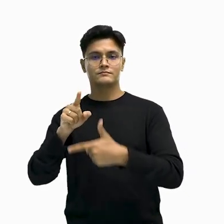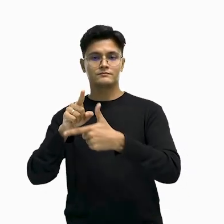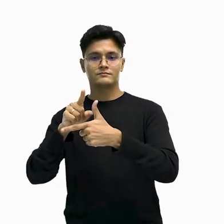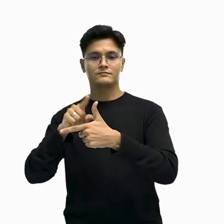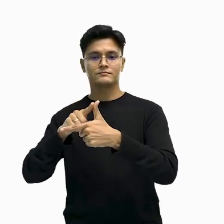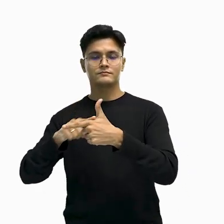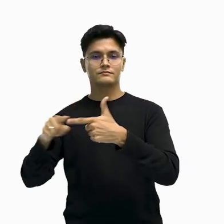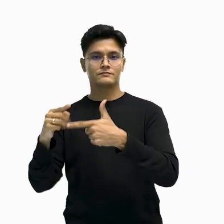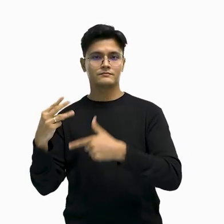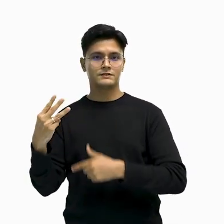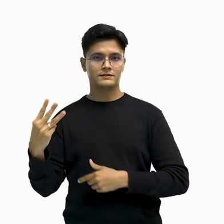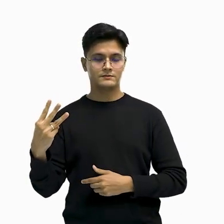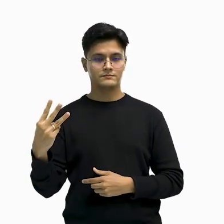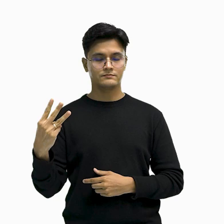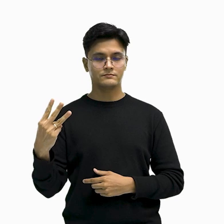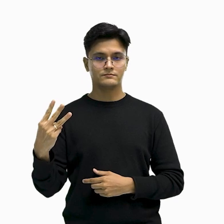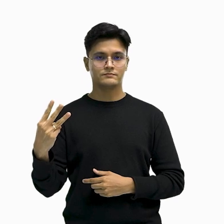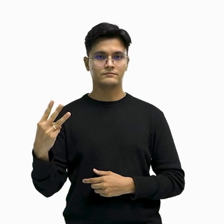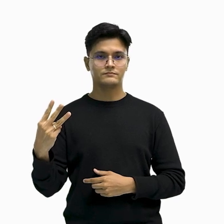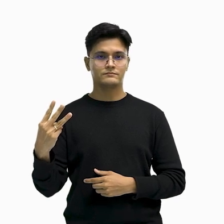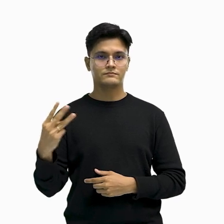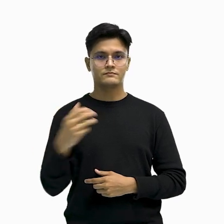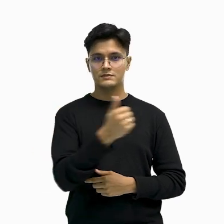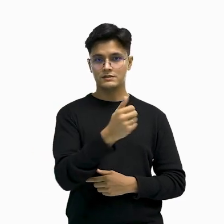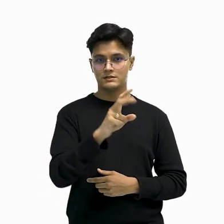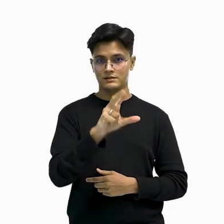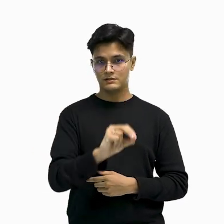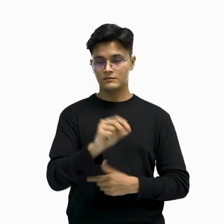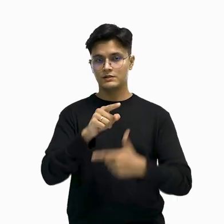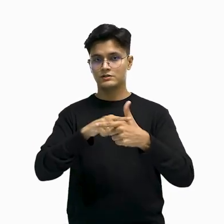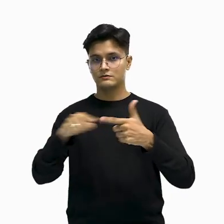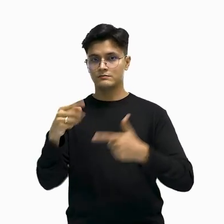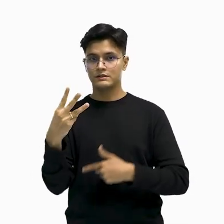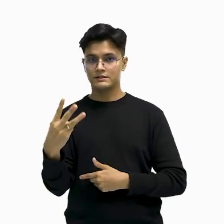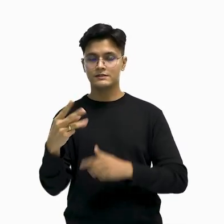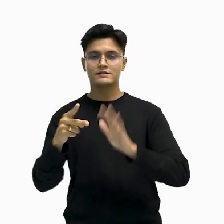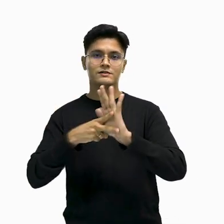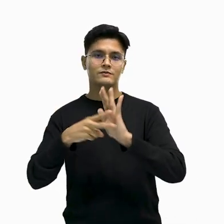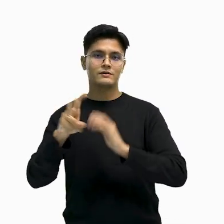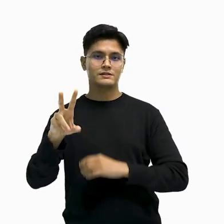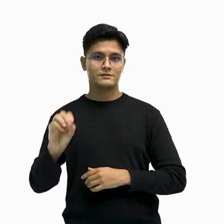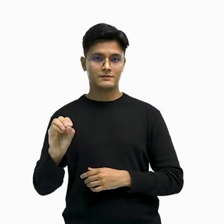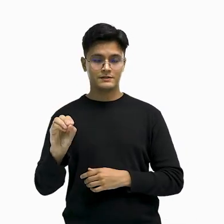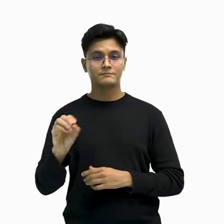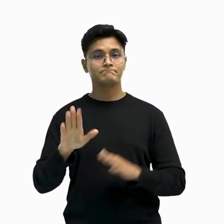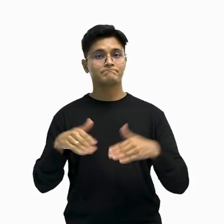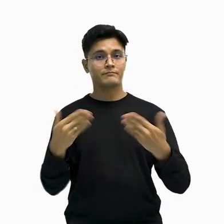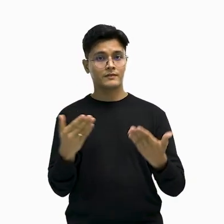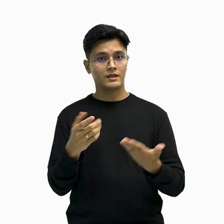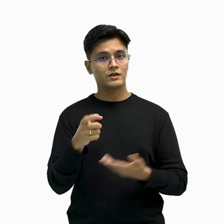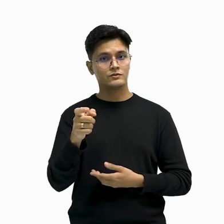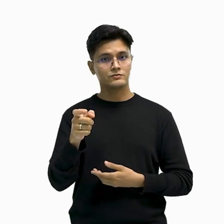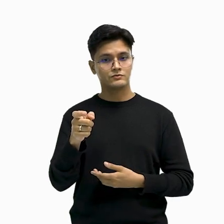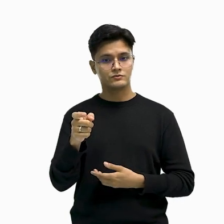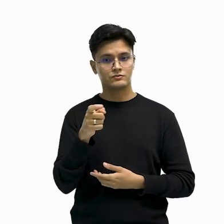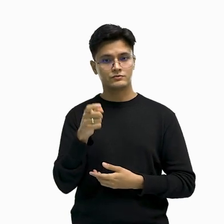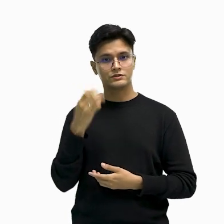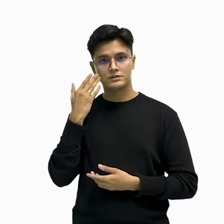dividido para 3. 150 dividido para 3 é igual a 50. Então, o x aqui, nesse